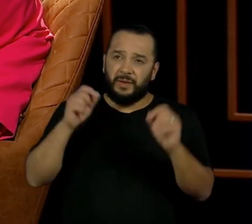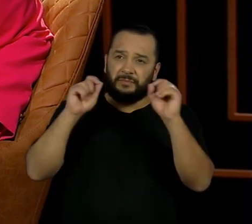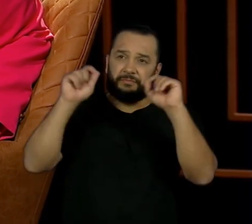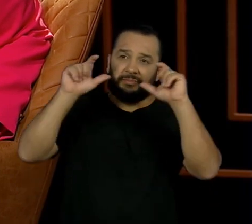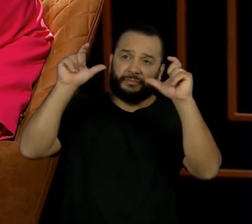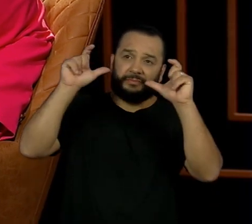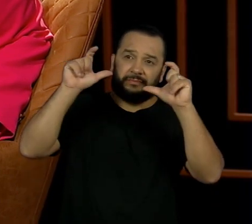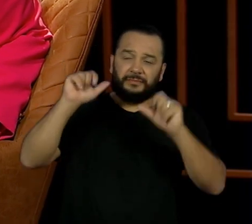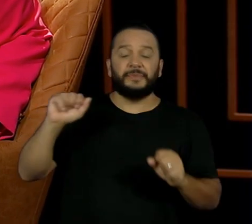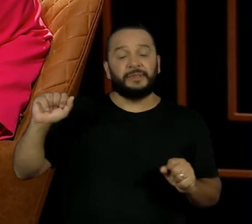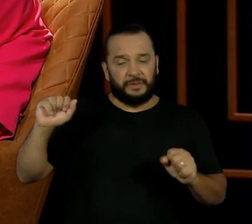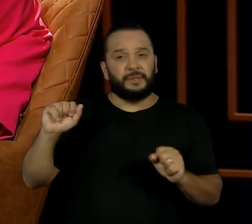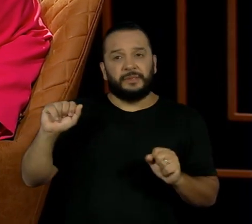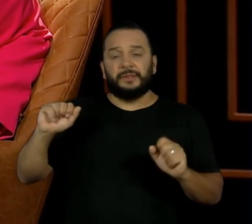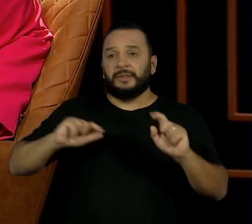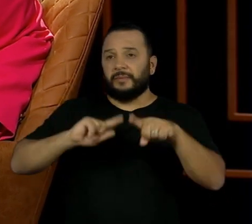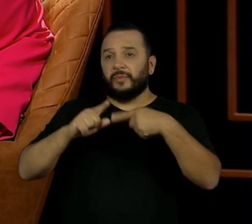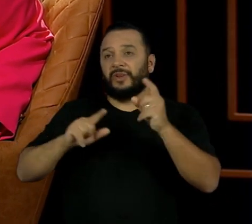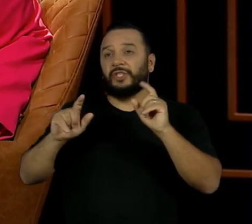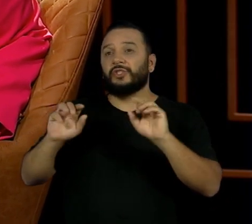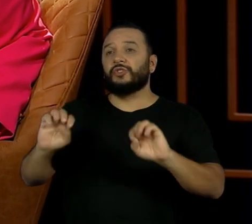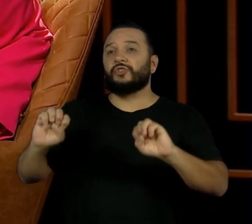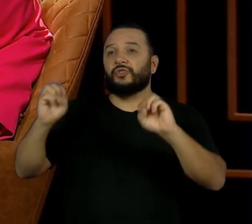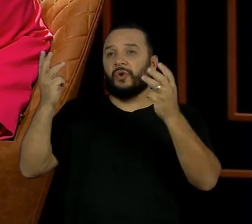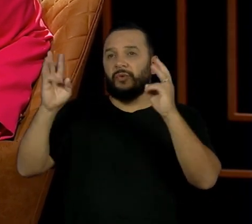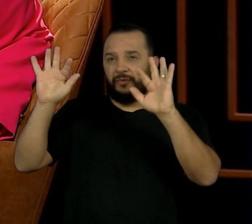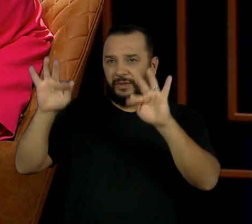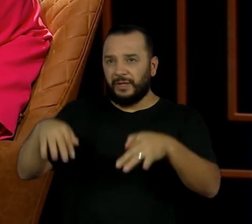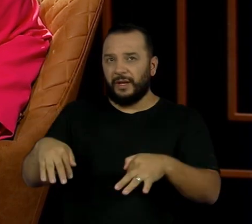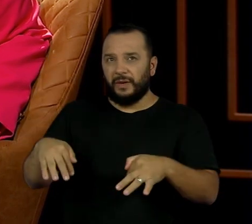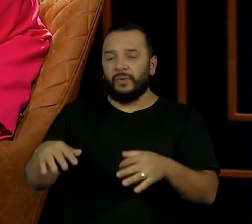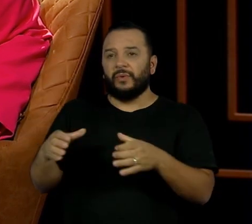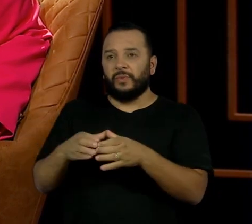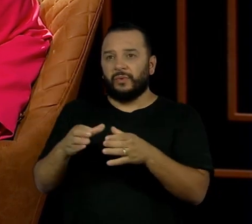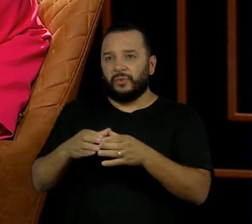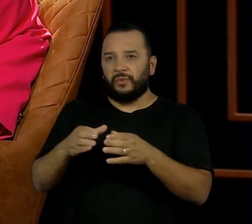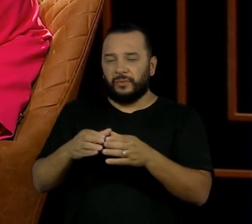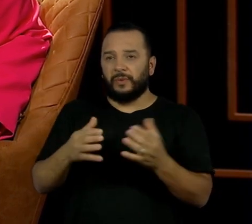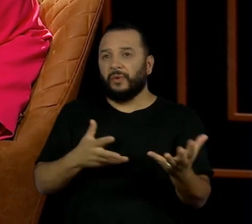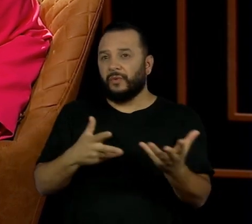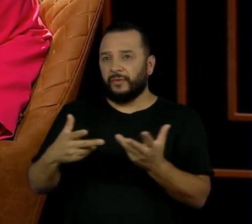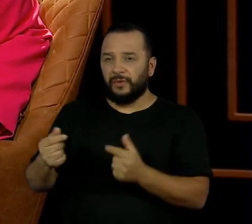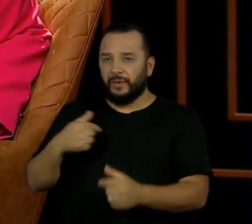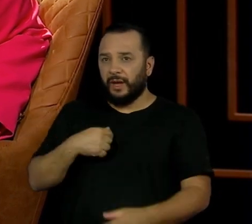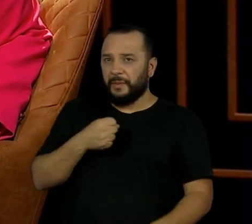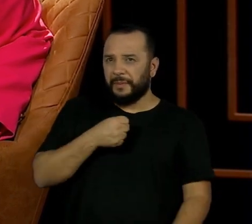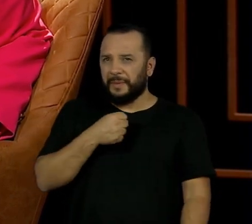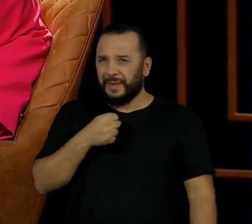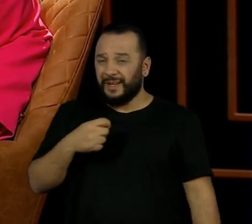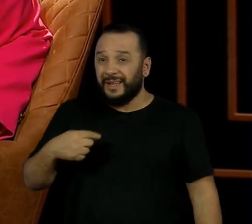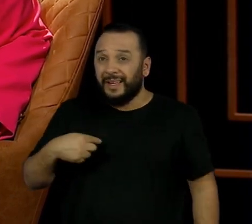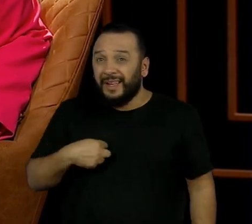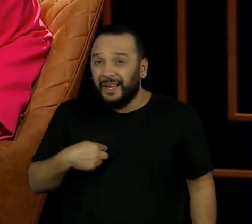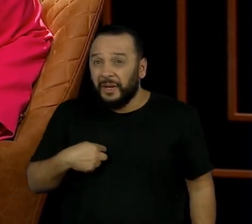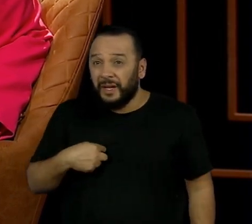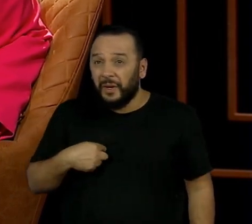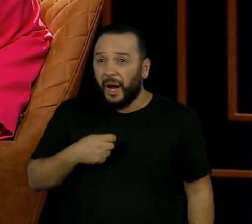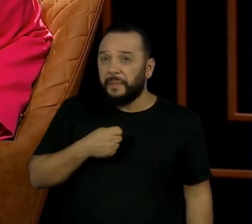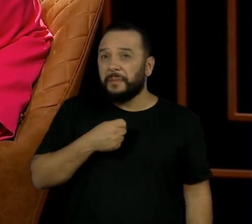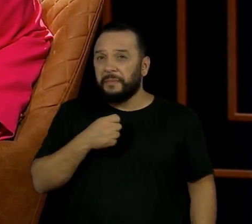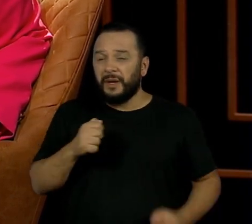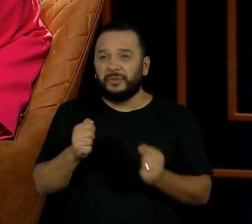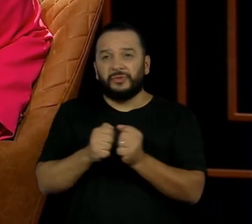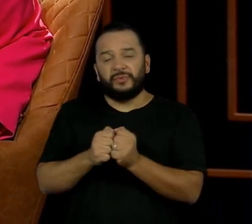show a banda me chamou para dar uma canja, e eu não queria descer de jeito nenhum. Porque eu falei, como é que eu vou cantar com esse